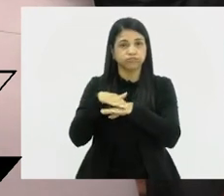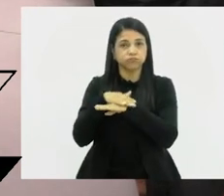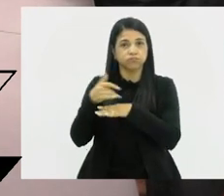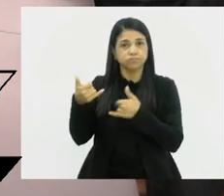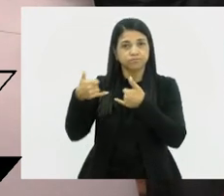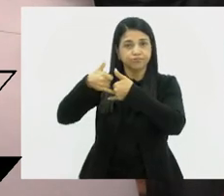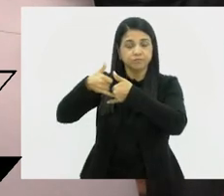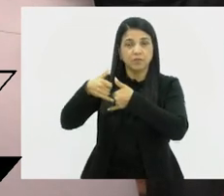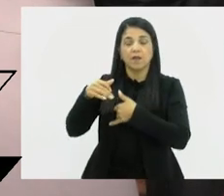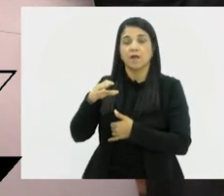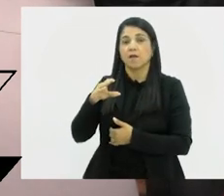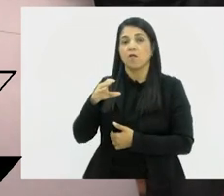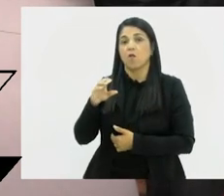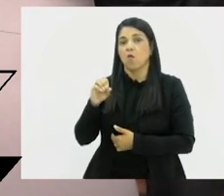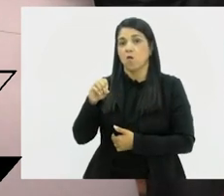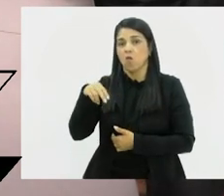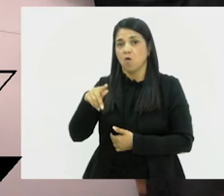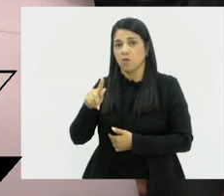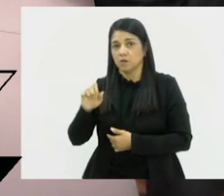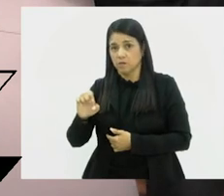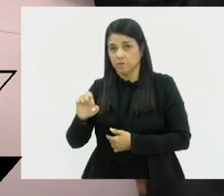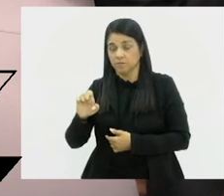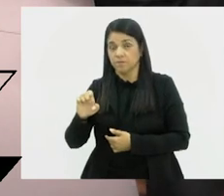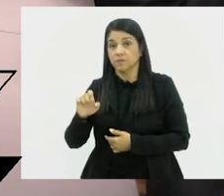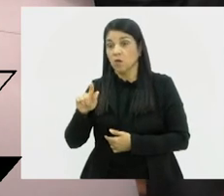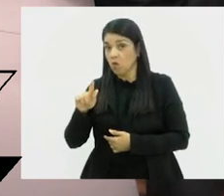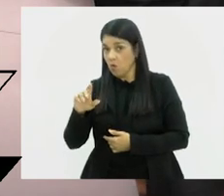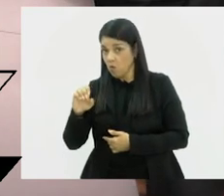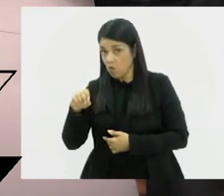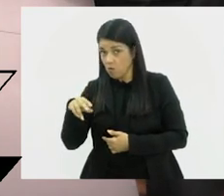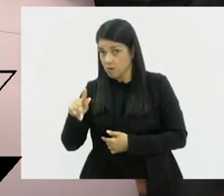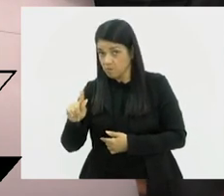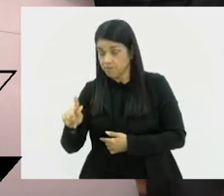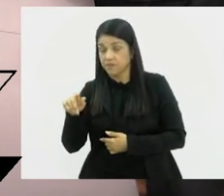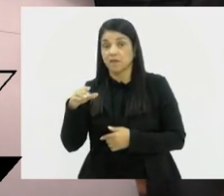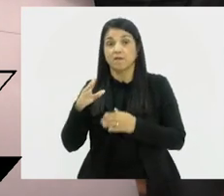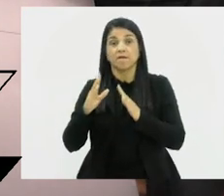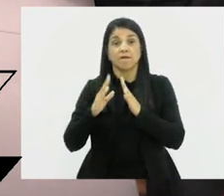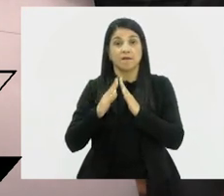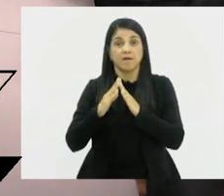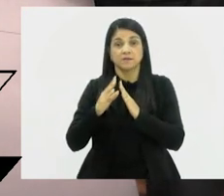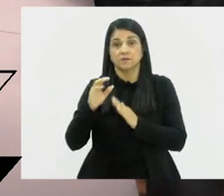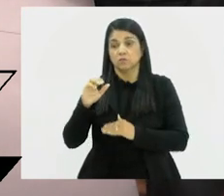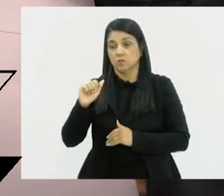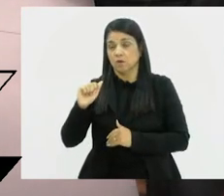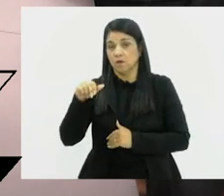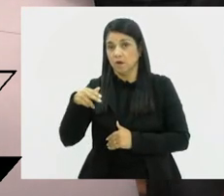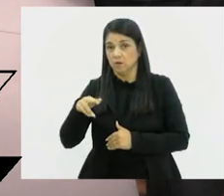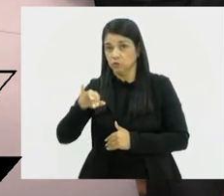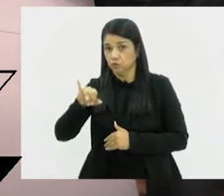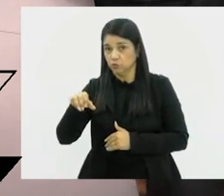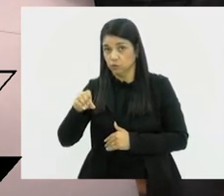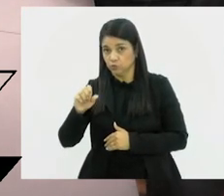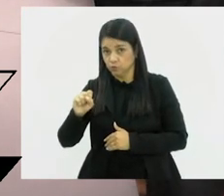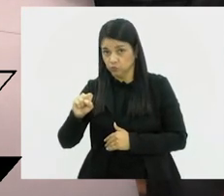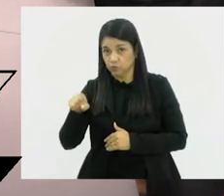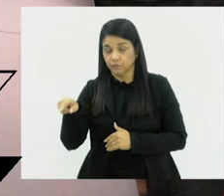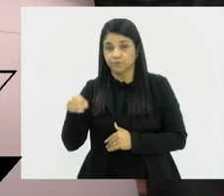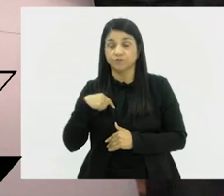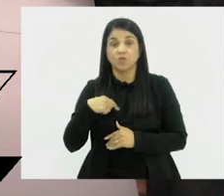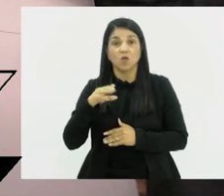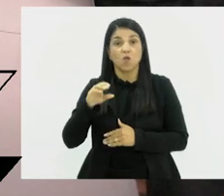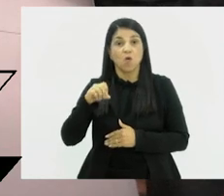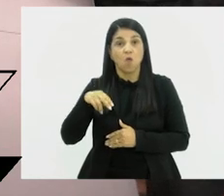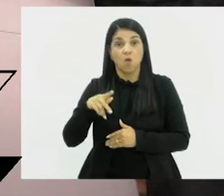dos Anjos. Casa dos Anjos hoje é a maior ONG que